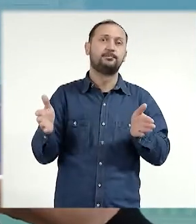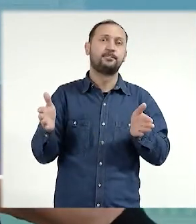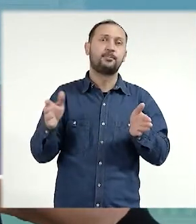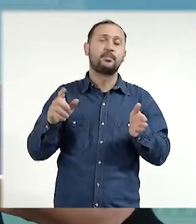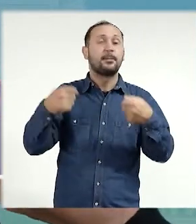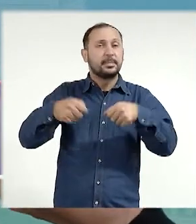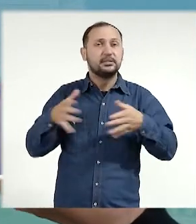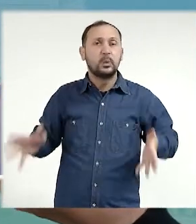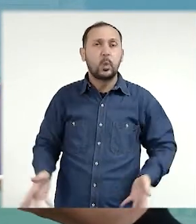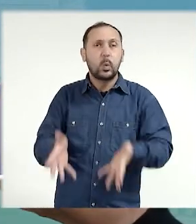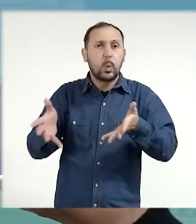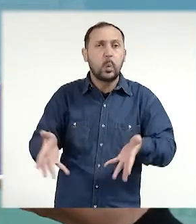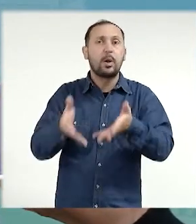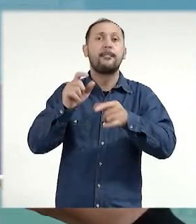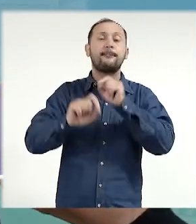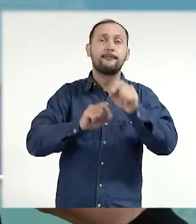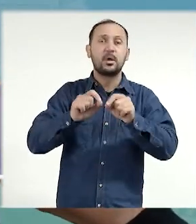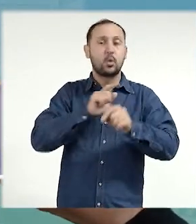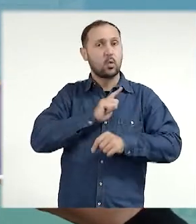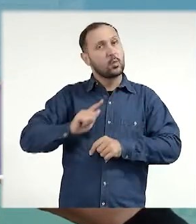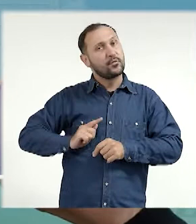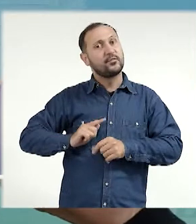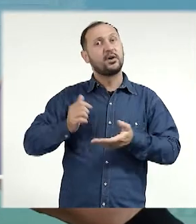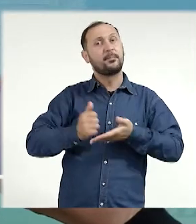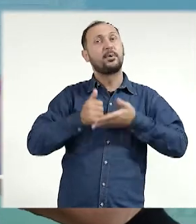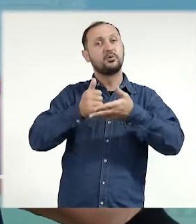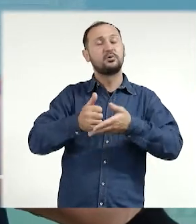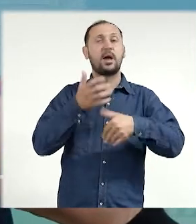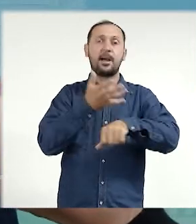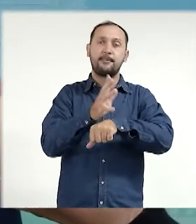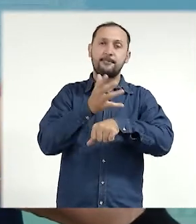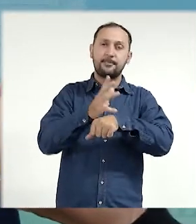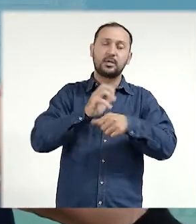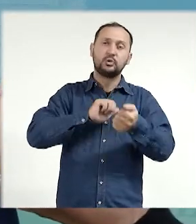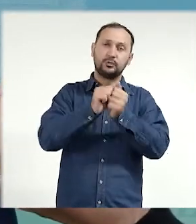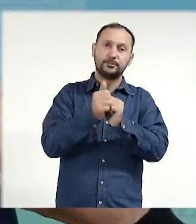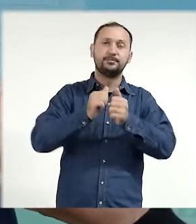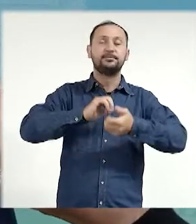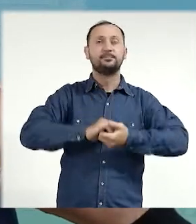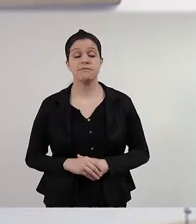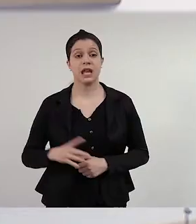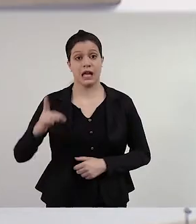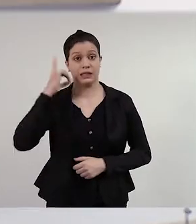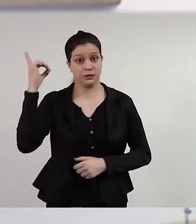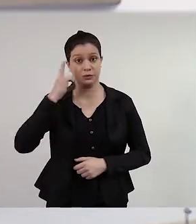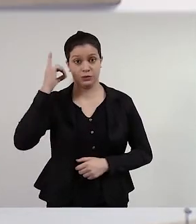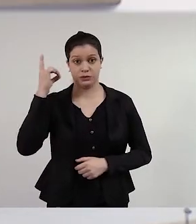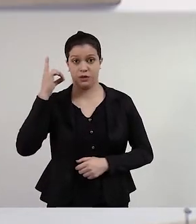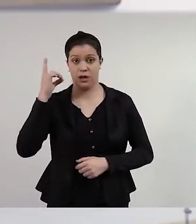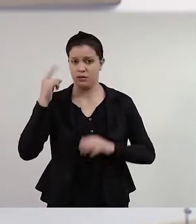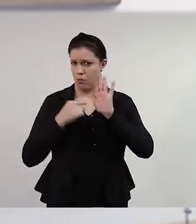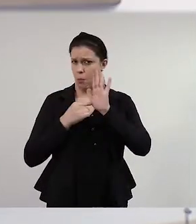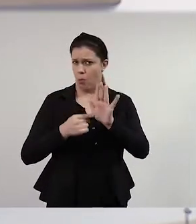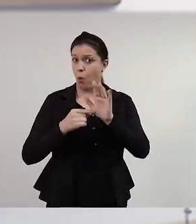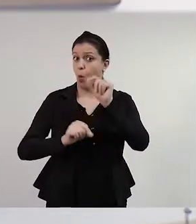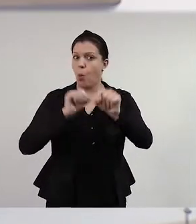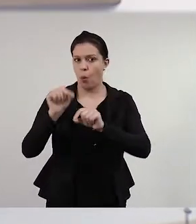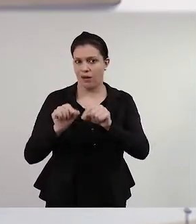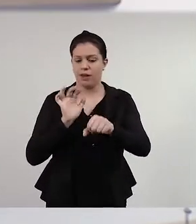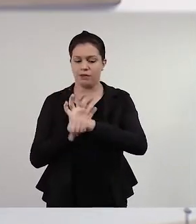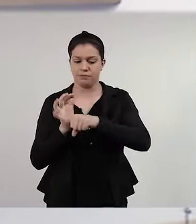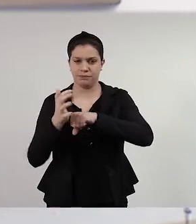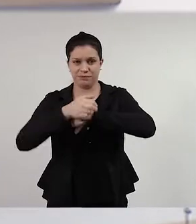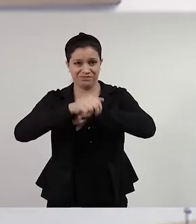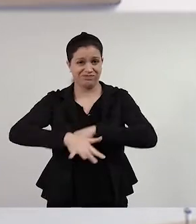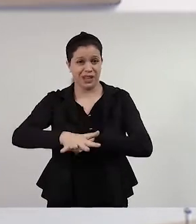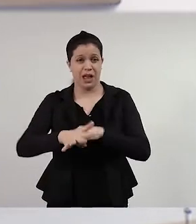precisam desse estímulo por parte do governo para a prática da atividade física. Deputados alertam: os impactos